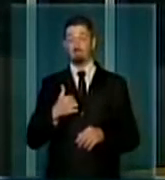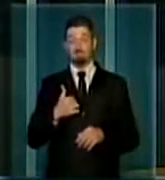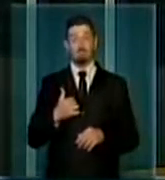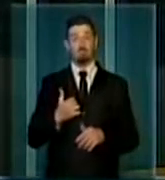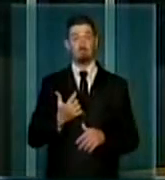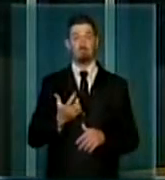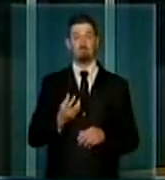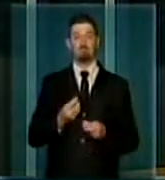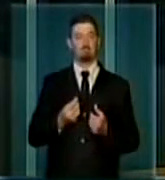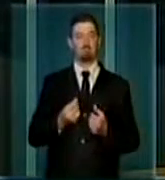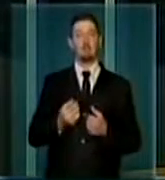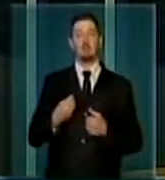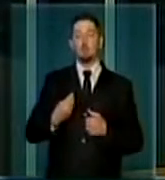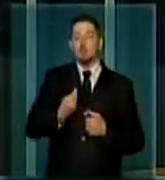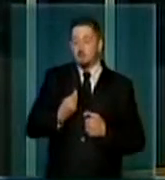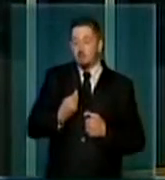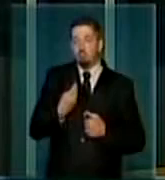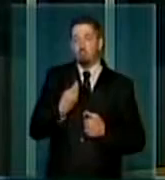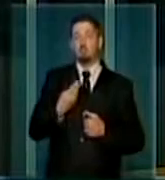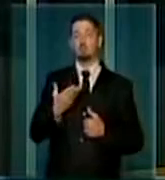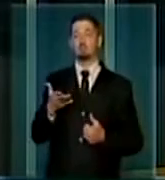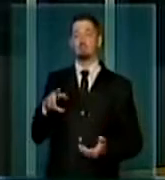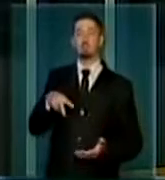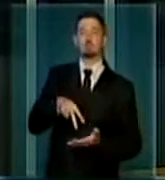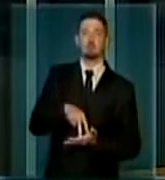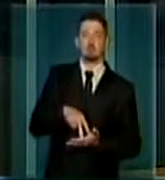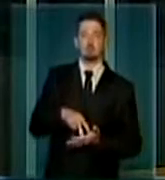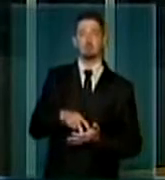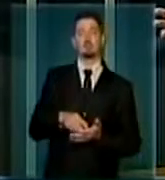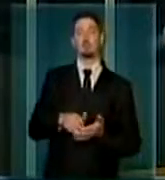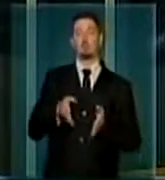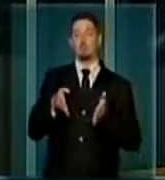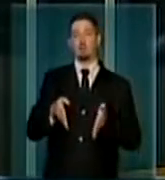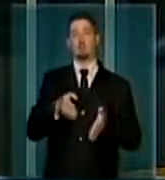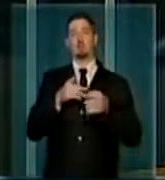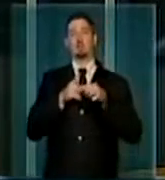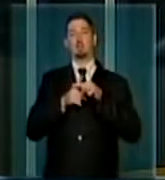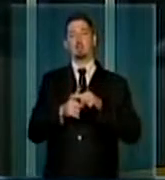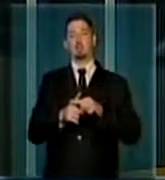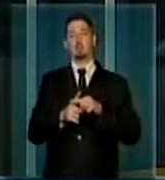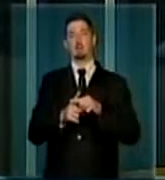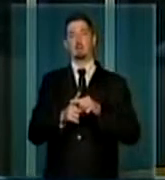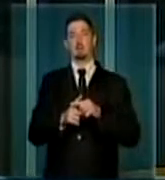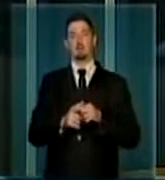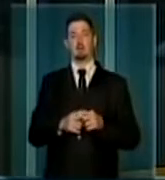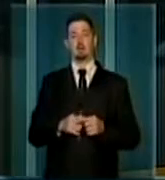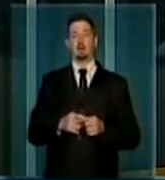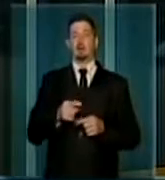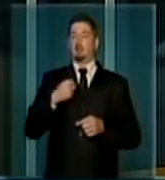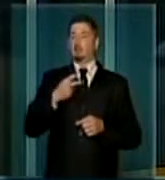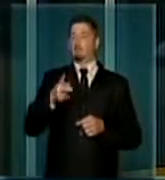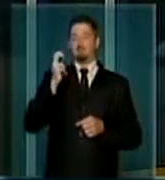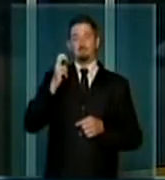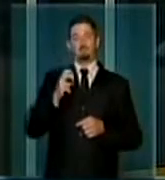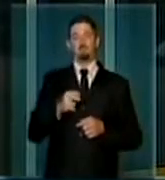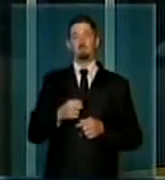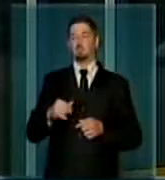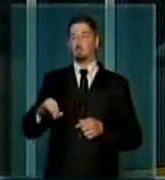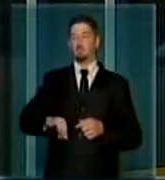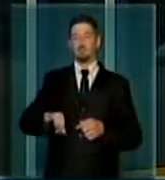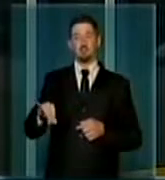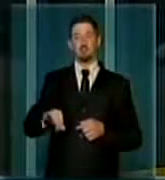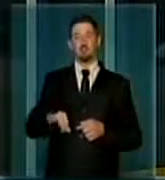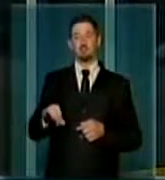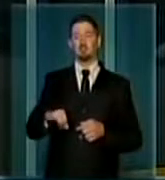Eu estive presente no velório, no acompanhamento, e a gente percebia mesmo a dor